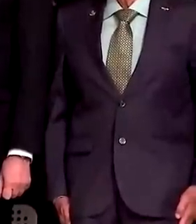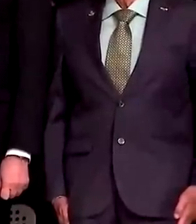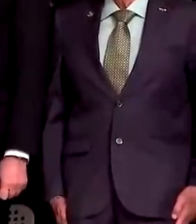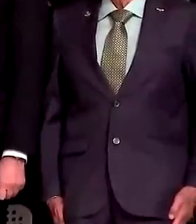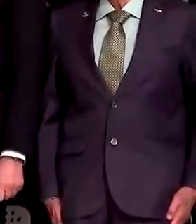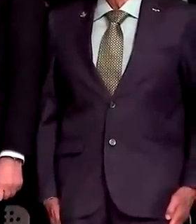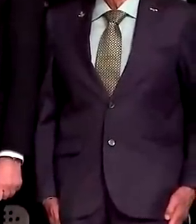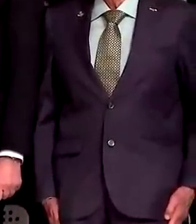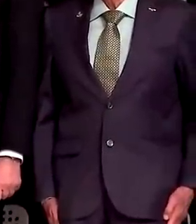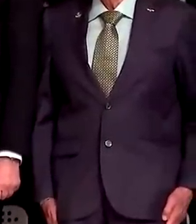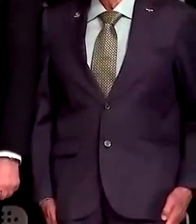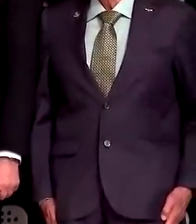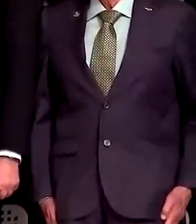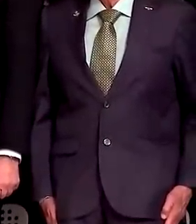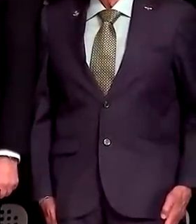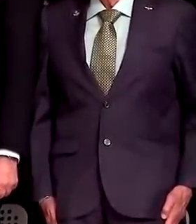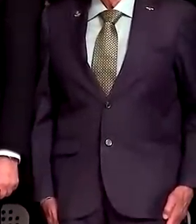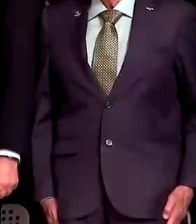Legendas Pedro Negri